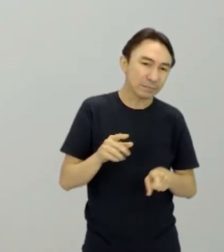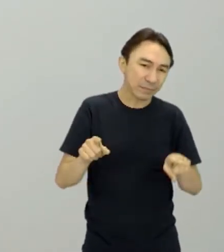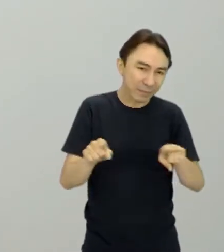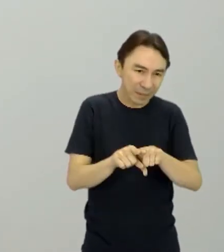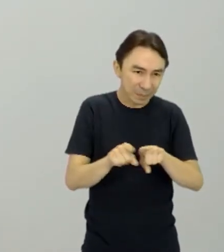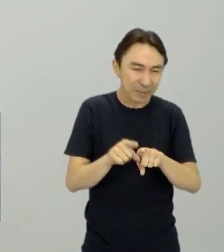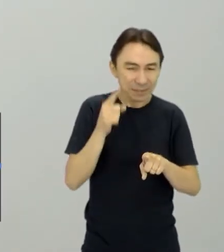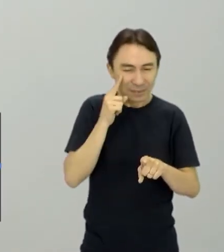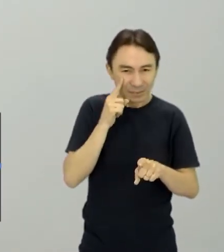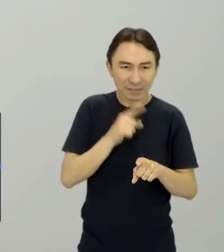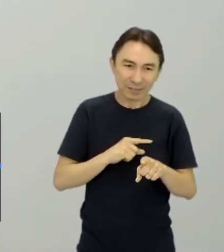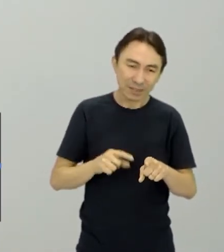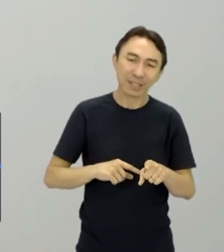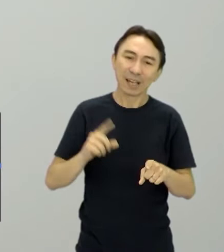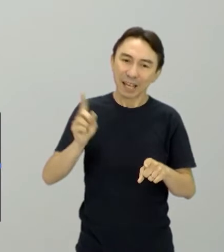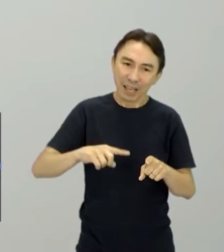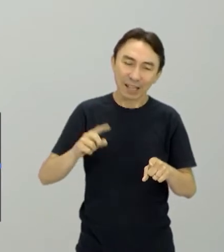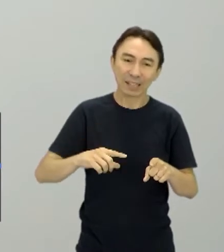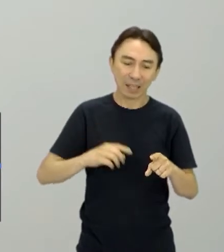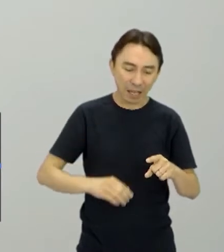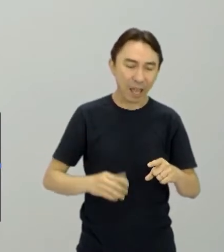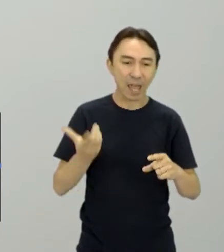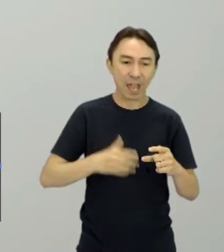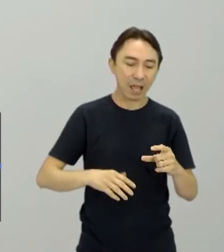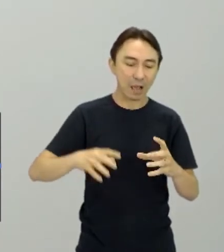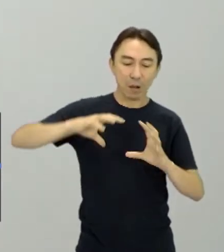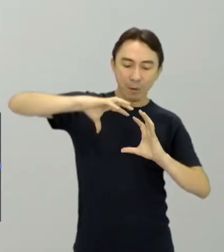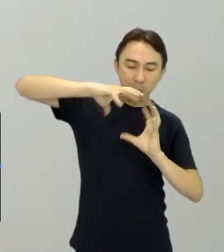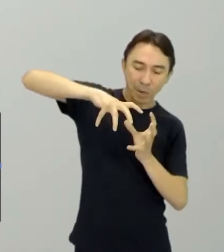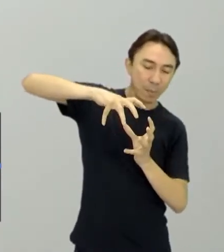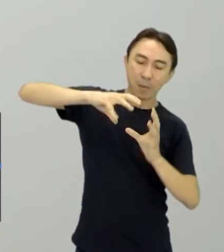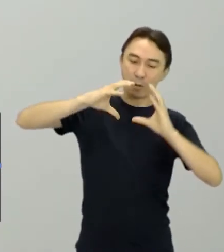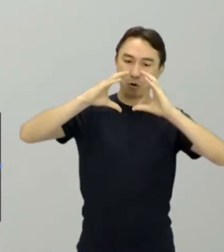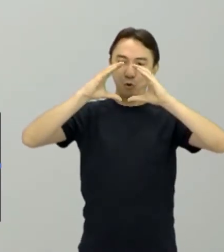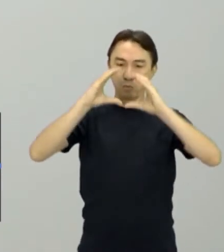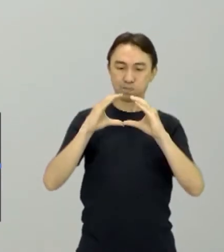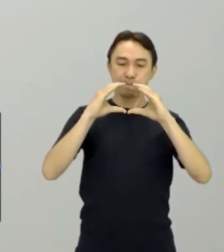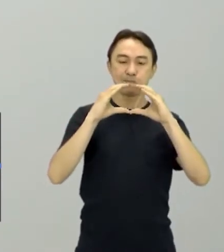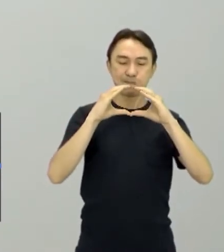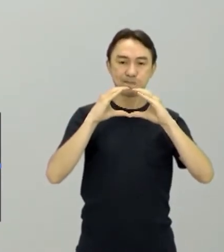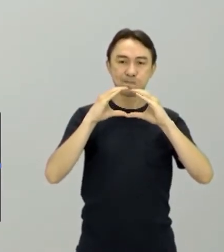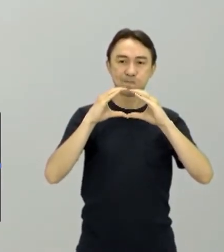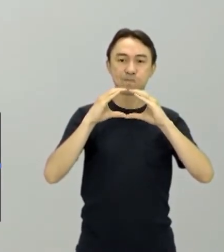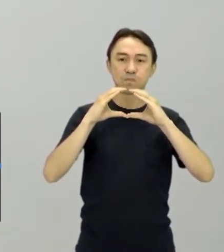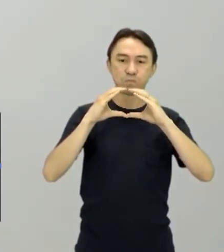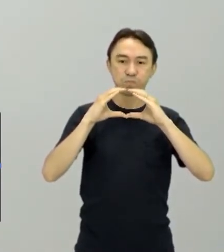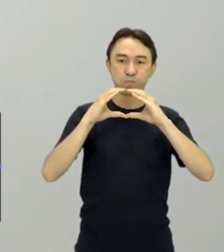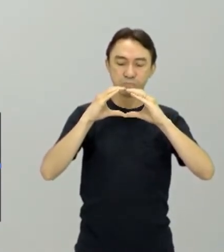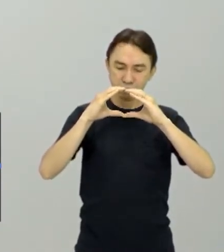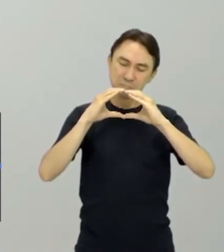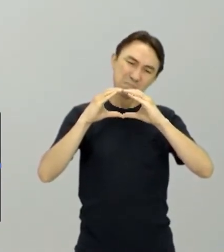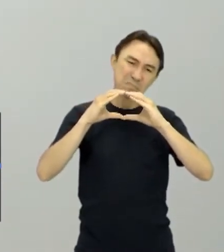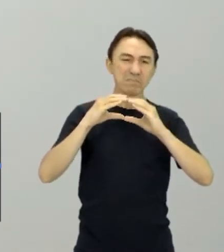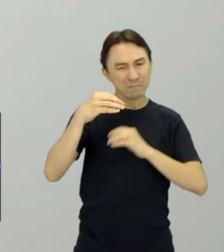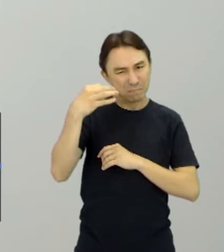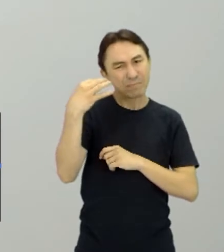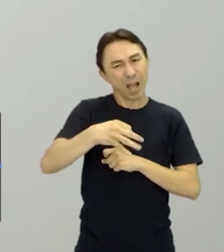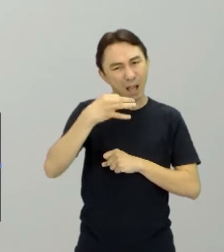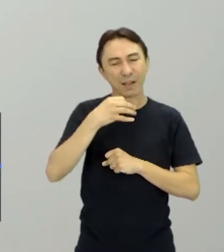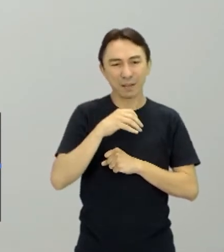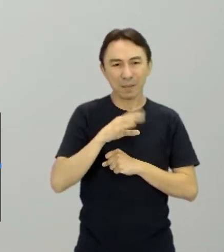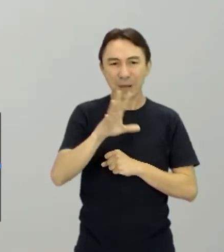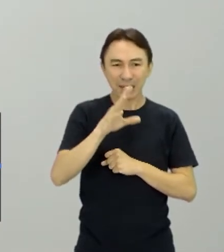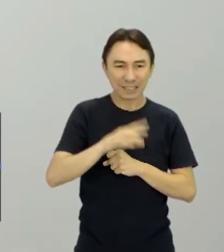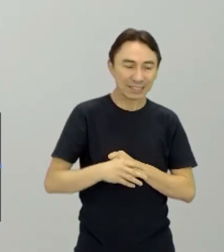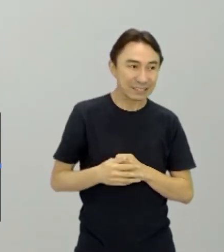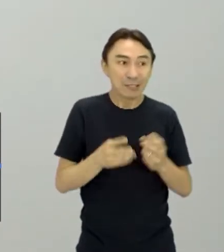pouco achatada, ela é de fato. Mas esse achatamento da Terra é imperceptível. É